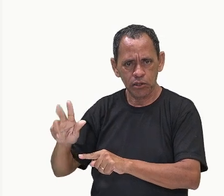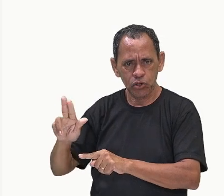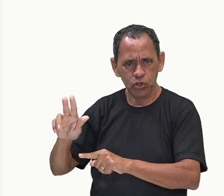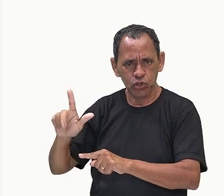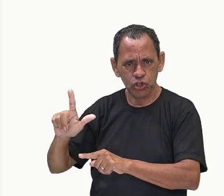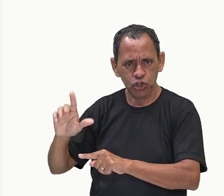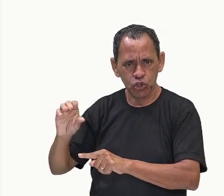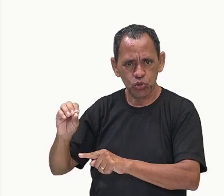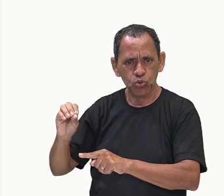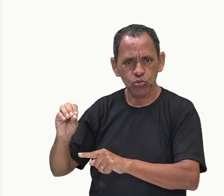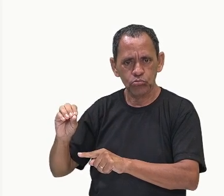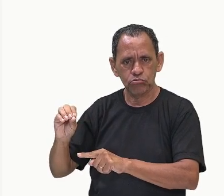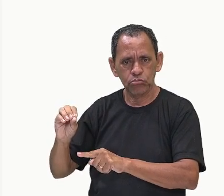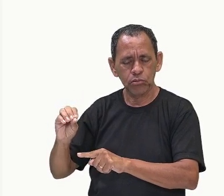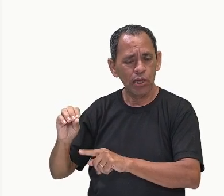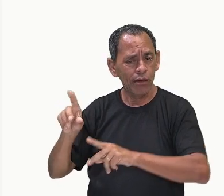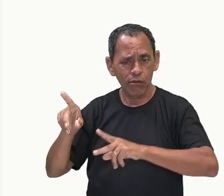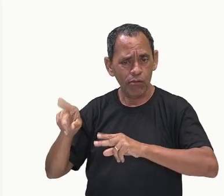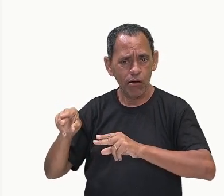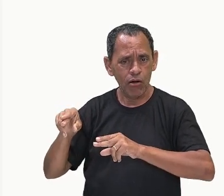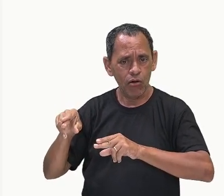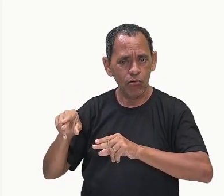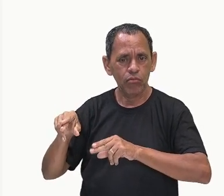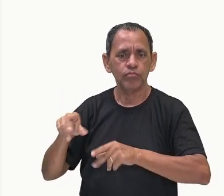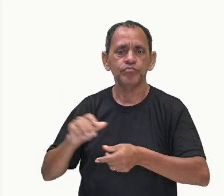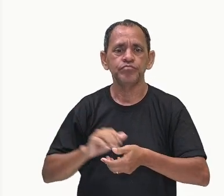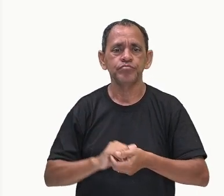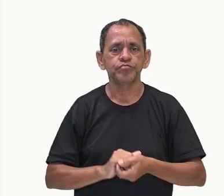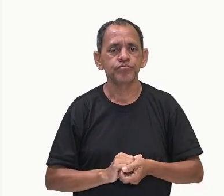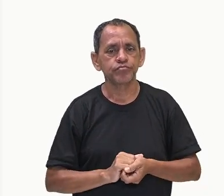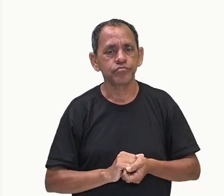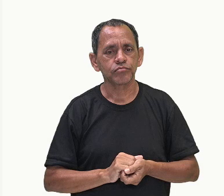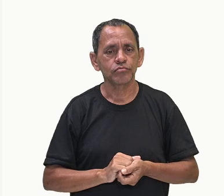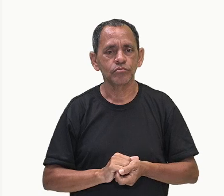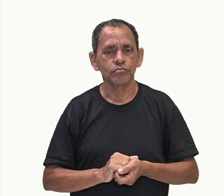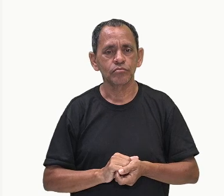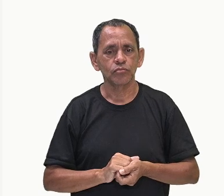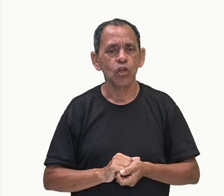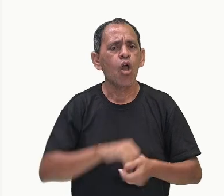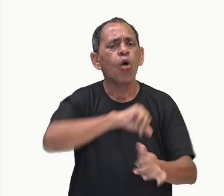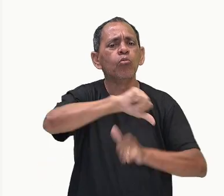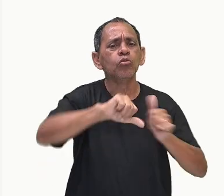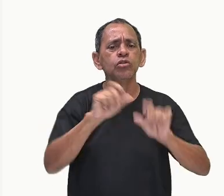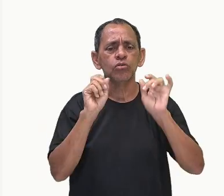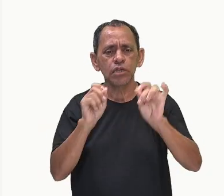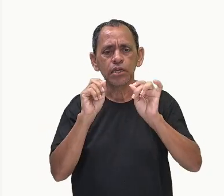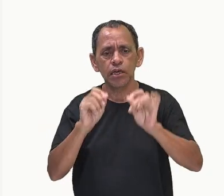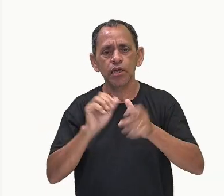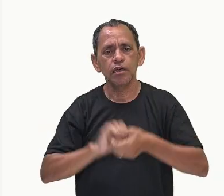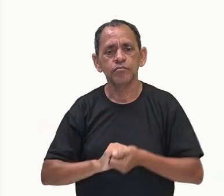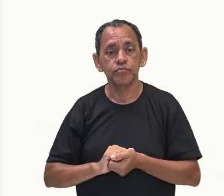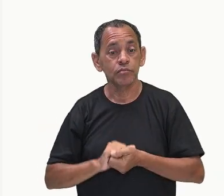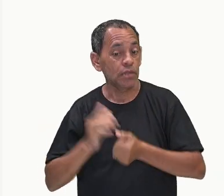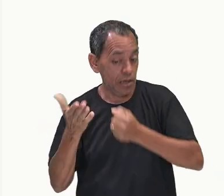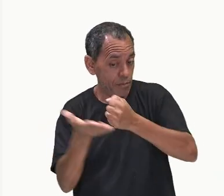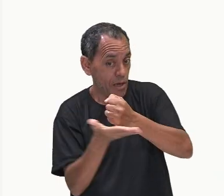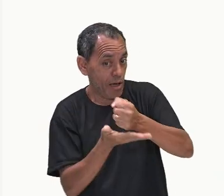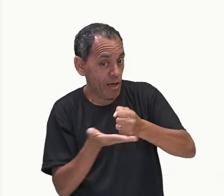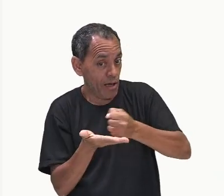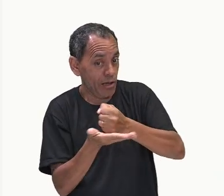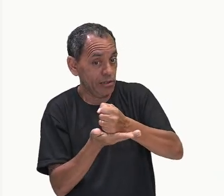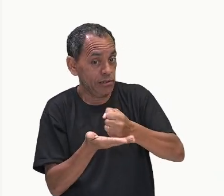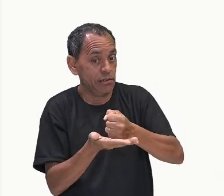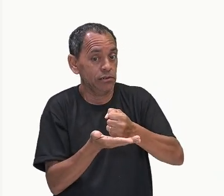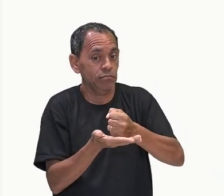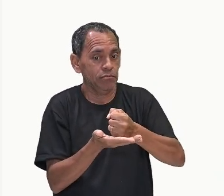H é o mesmo H que a gente vê aqui no cilindro. O que vai mudar é o seguinte, é a nossa base.